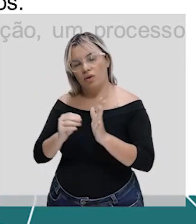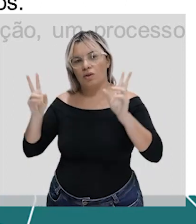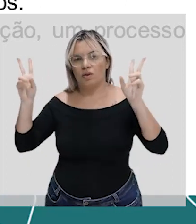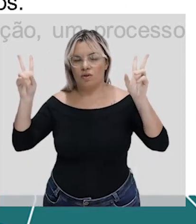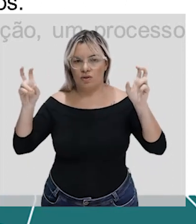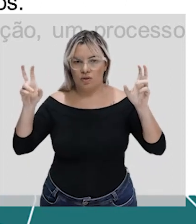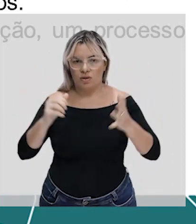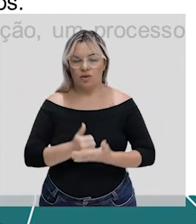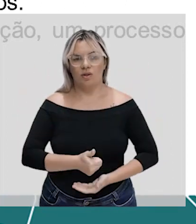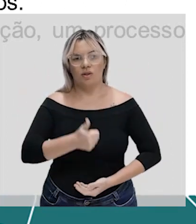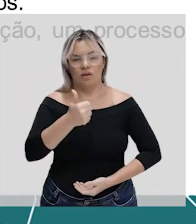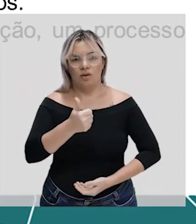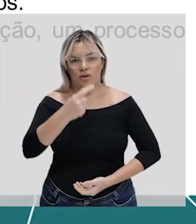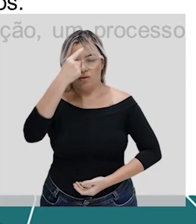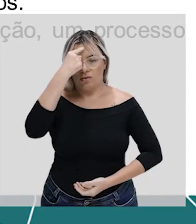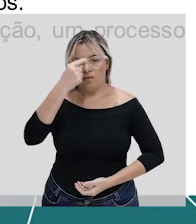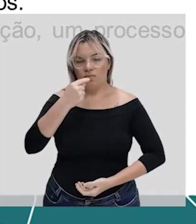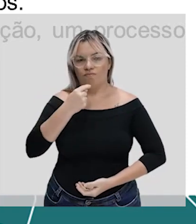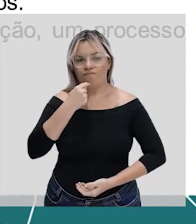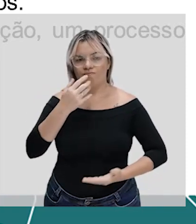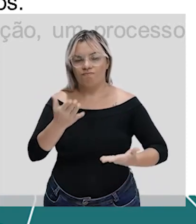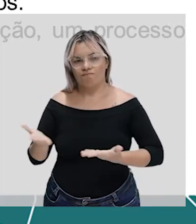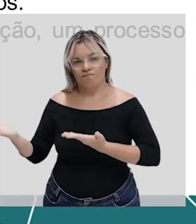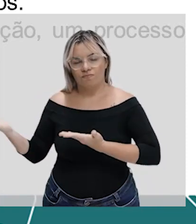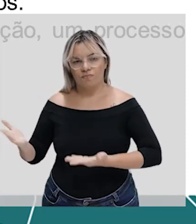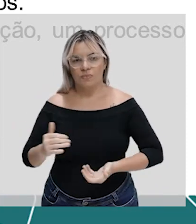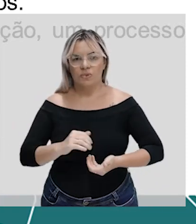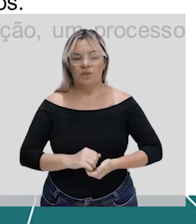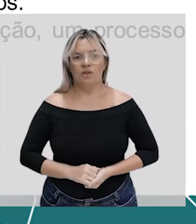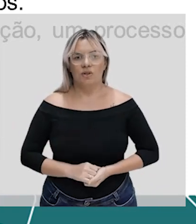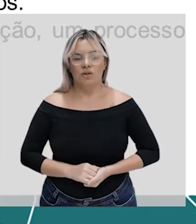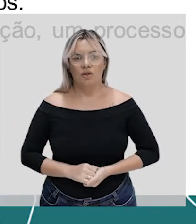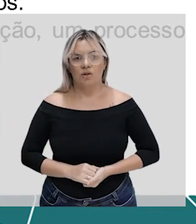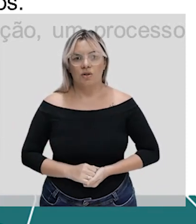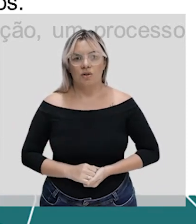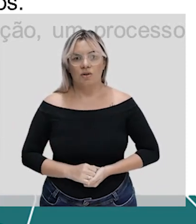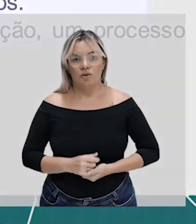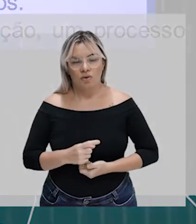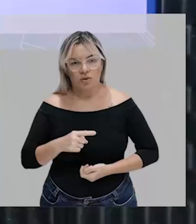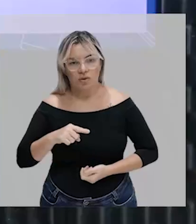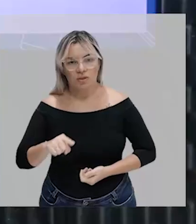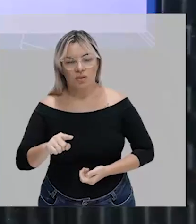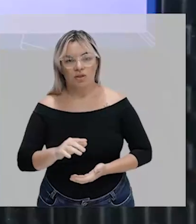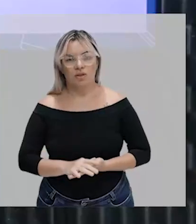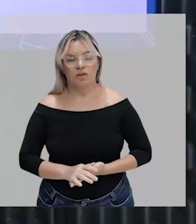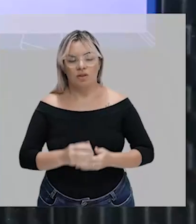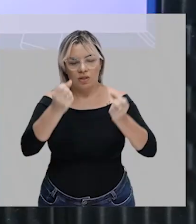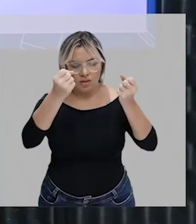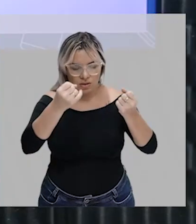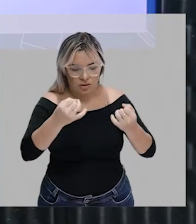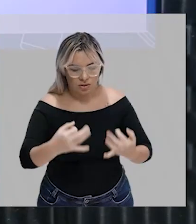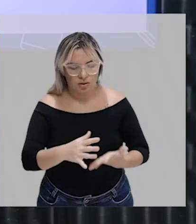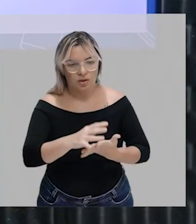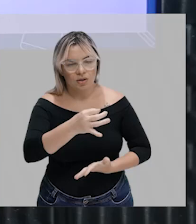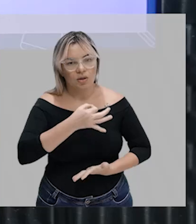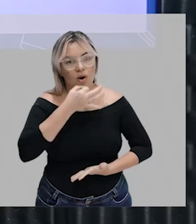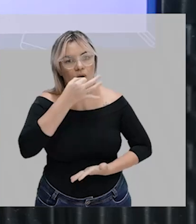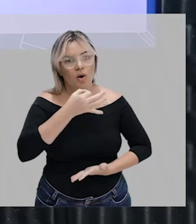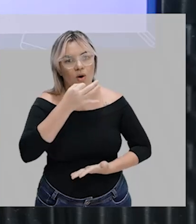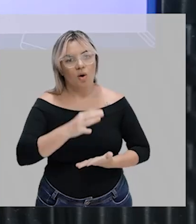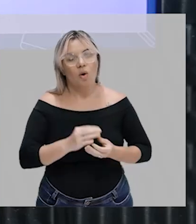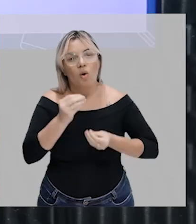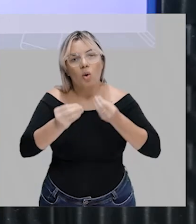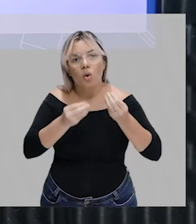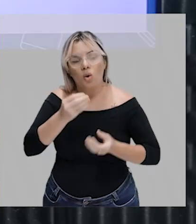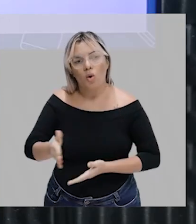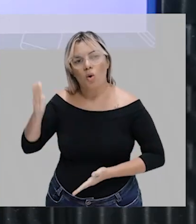nessa primeira imagem aqui. Então, você está colocando para ele o teu ponto de vista, como você compreendeu